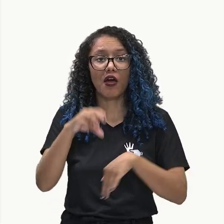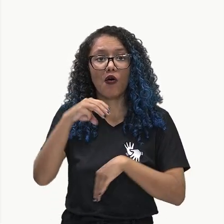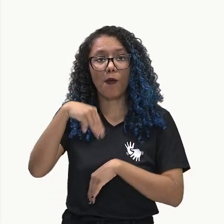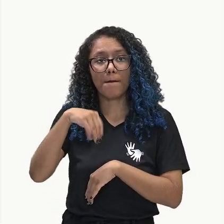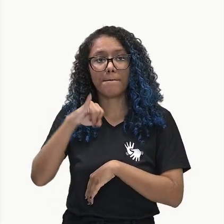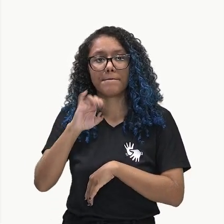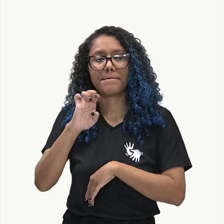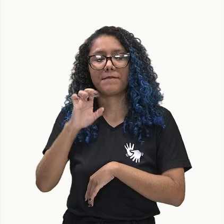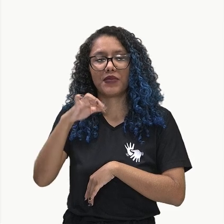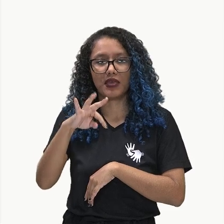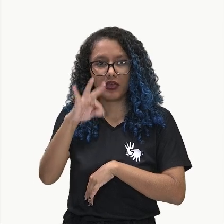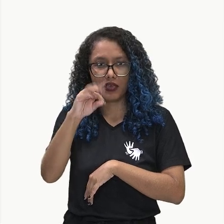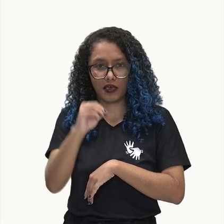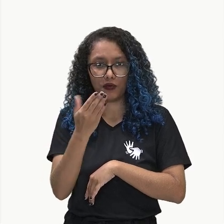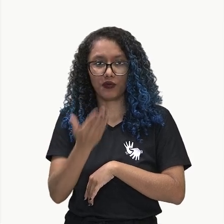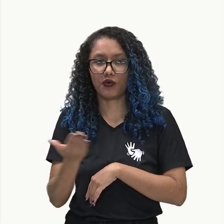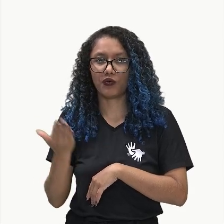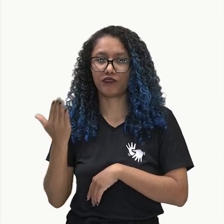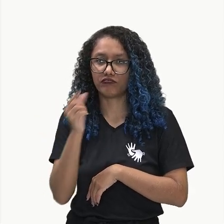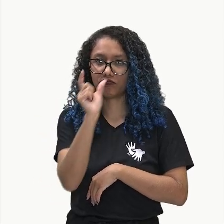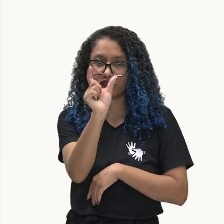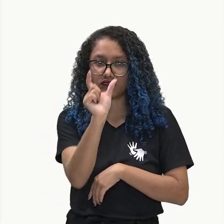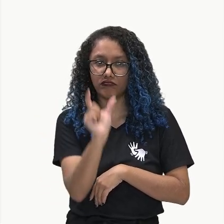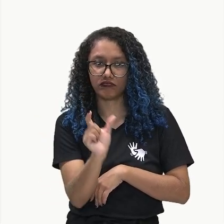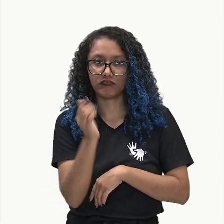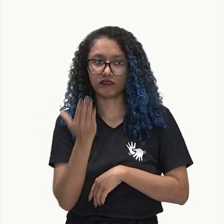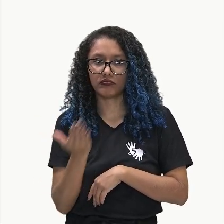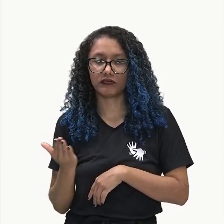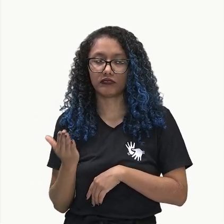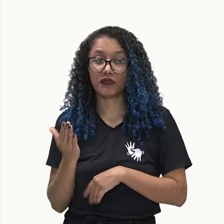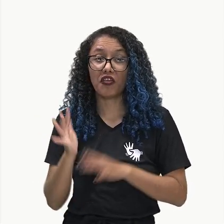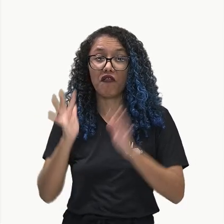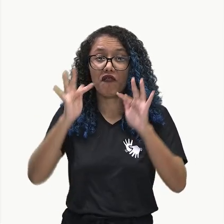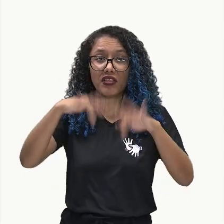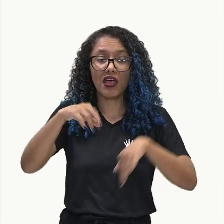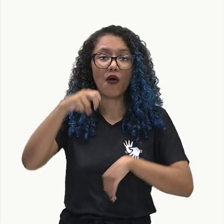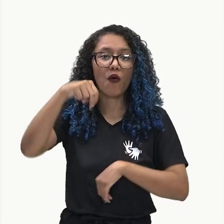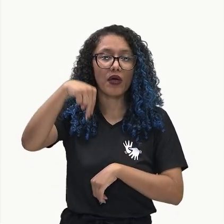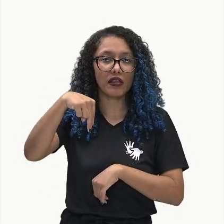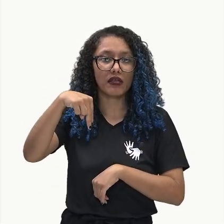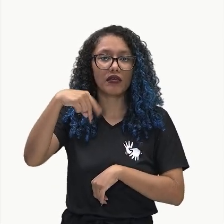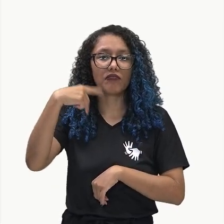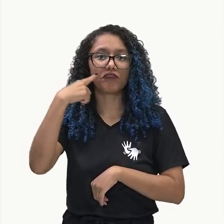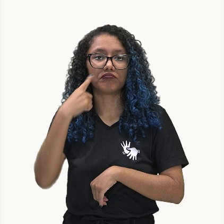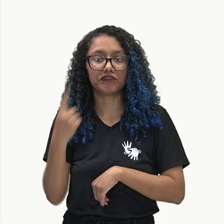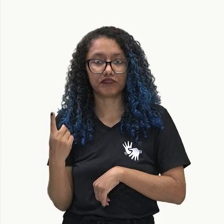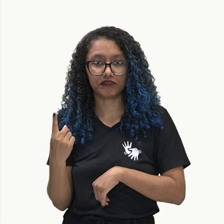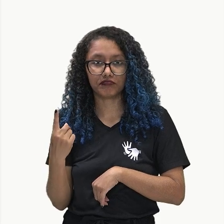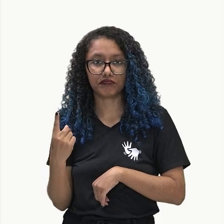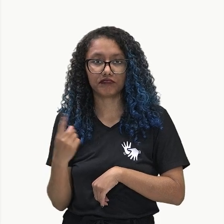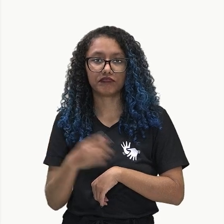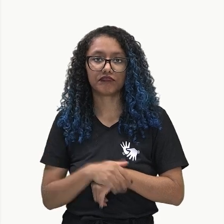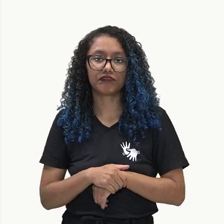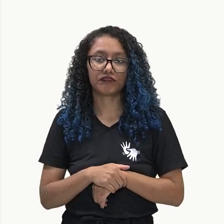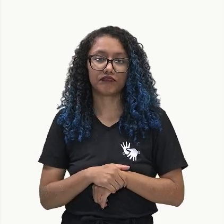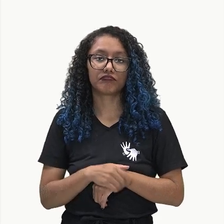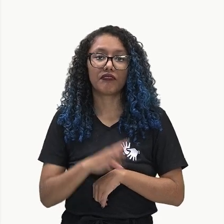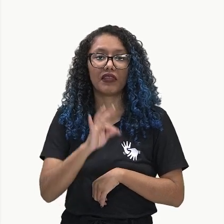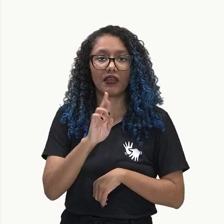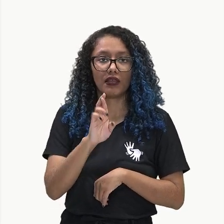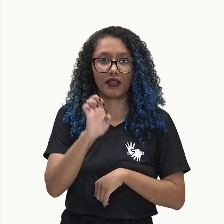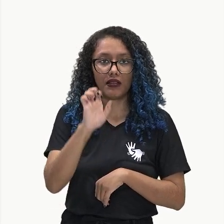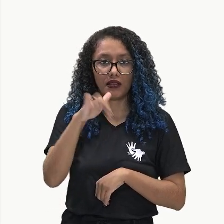pimiento, sufrimiento, terminadas somente com la N, el trem. Mas também